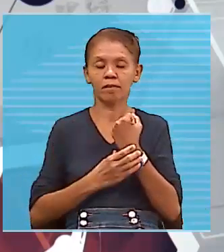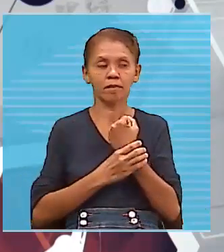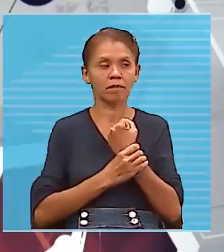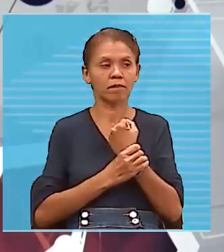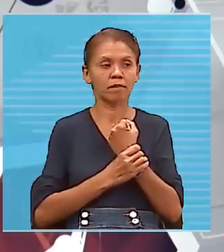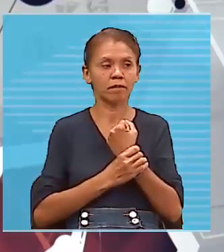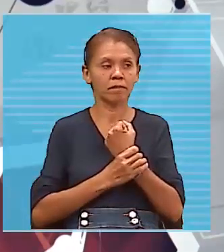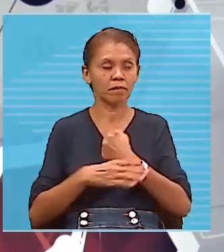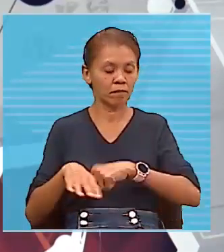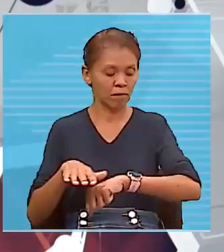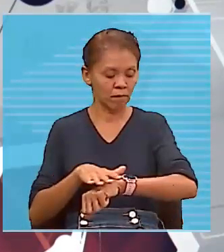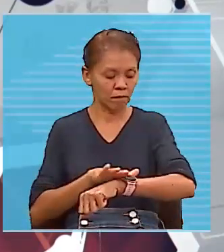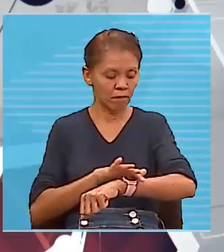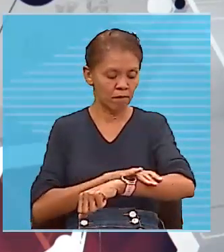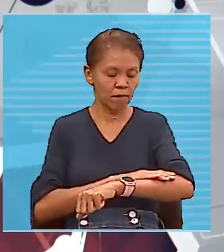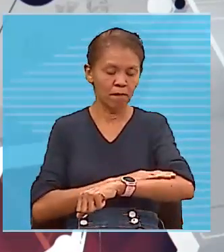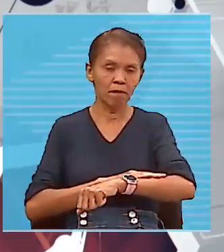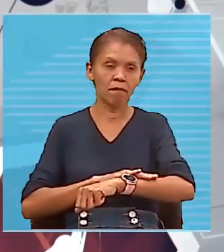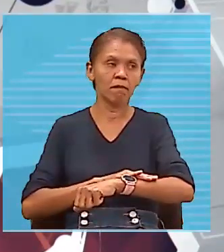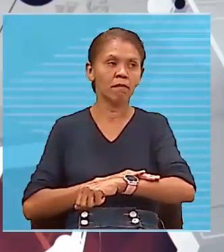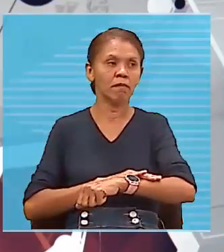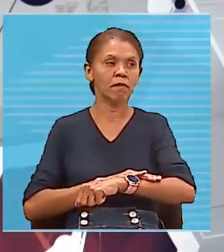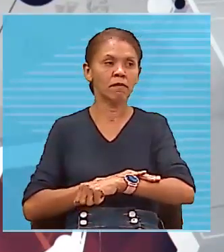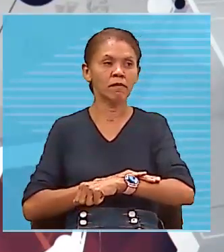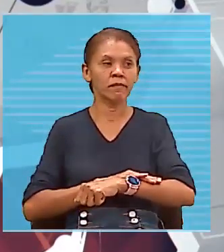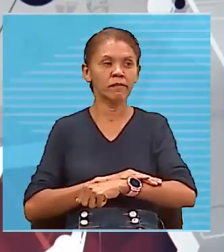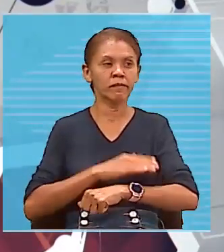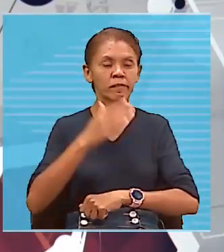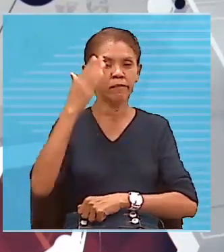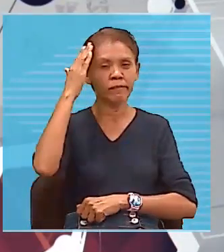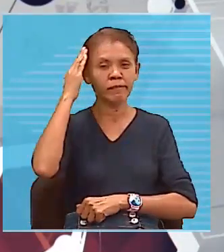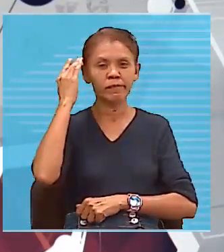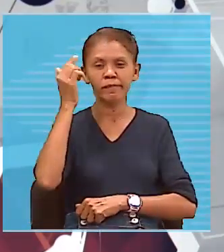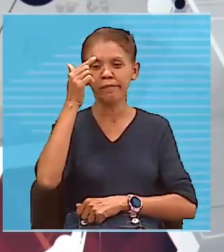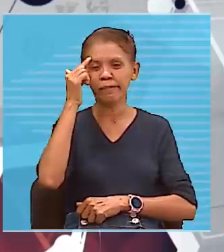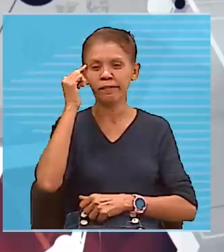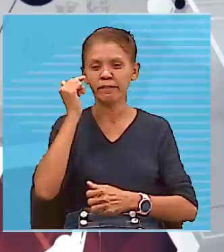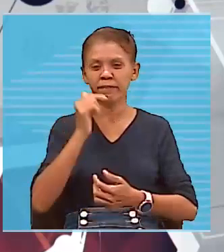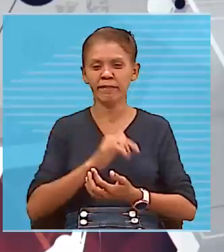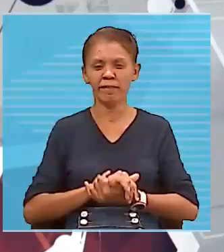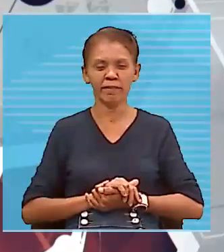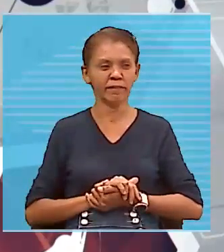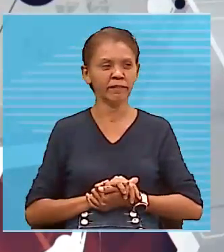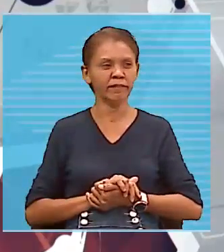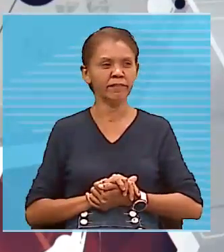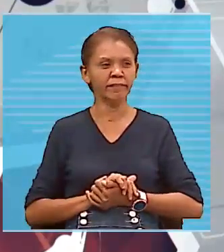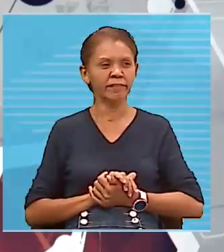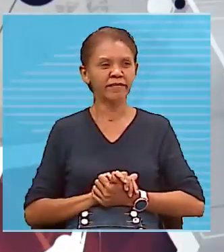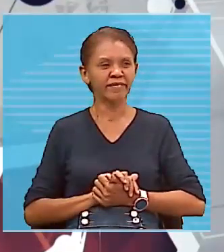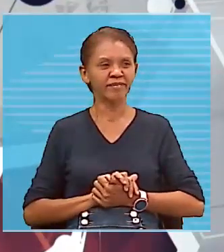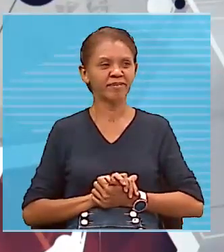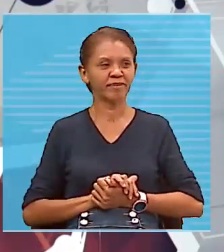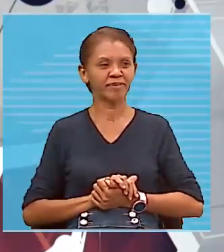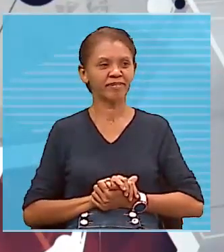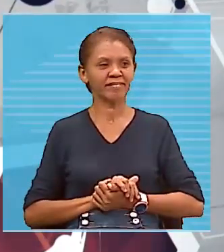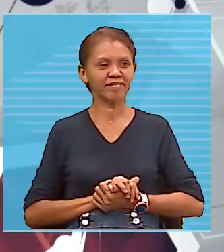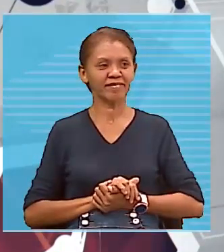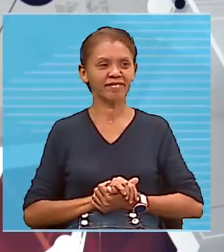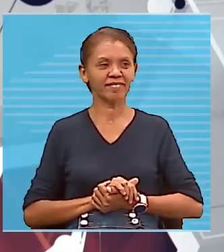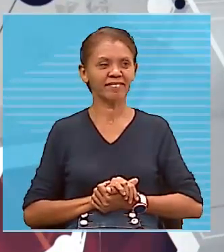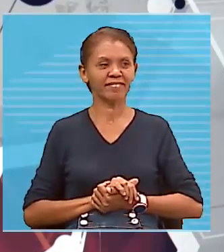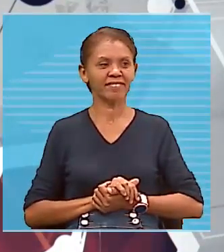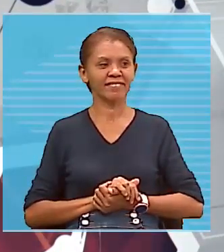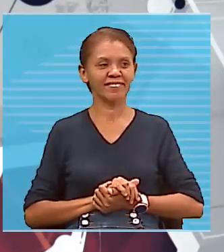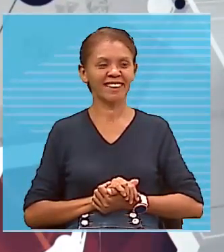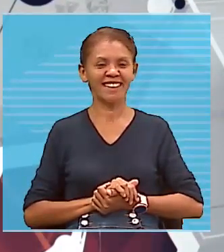Na superfície da pele, na cabeça, na sobrancelha, né? Não precisa descer